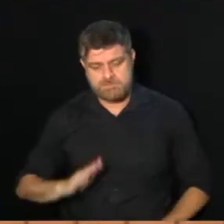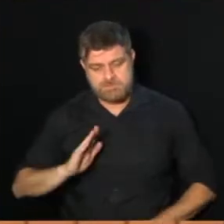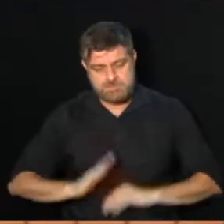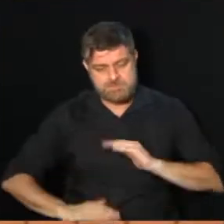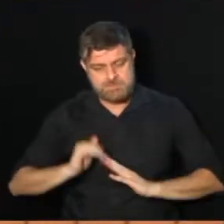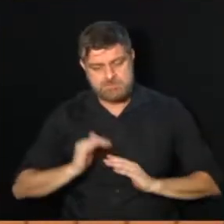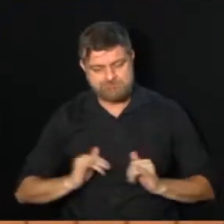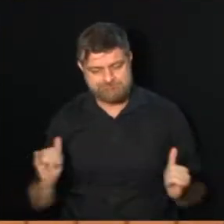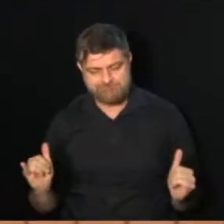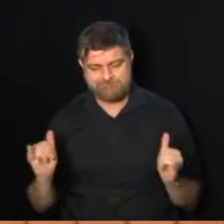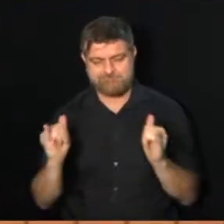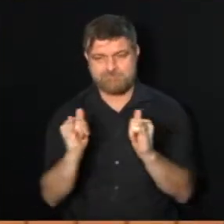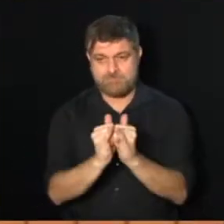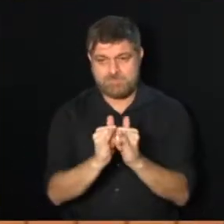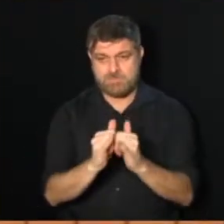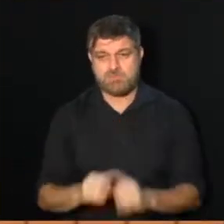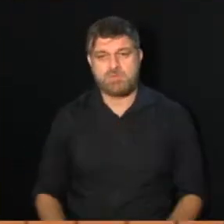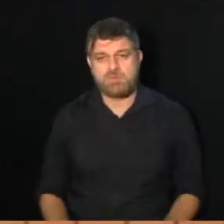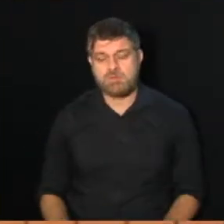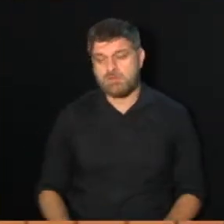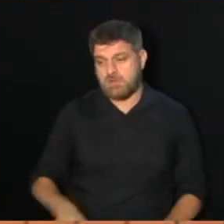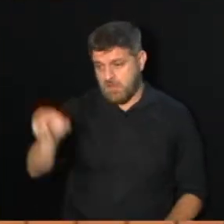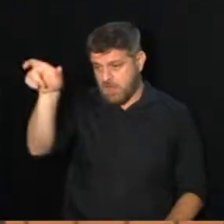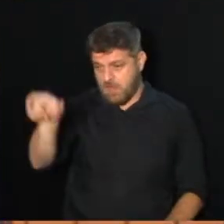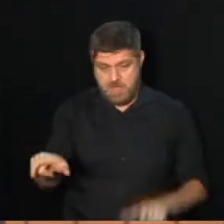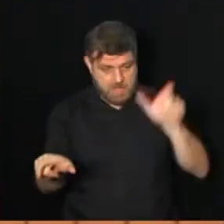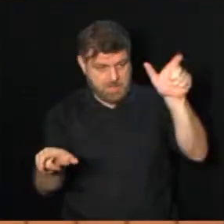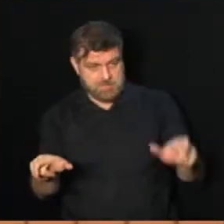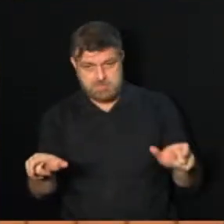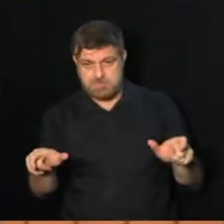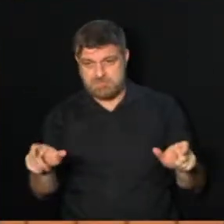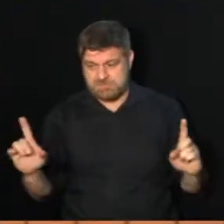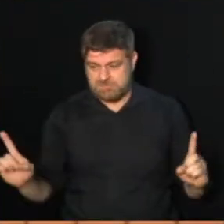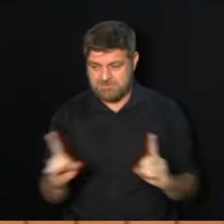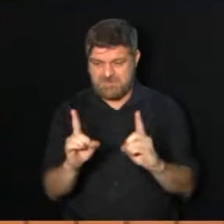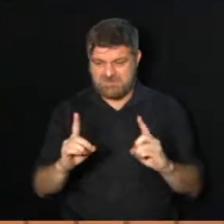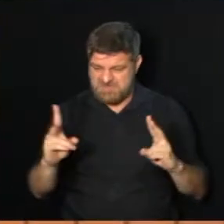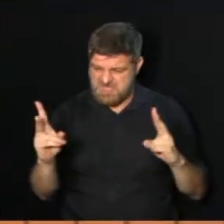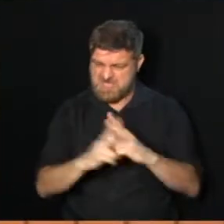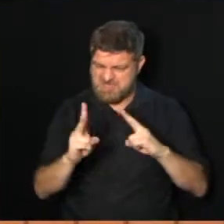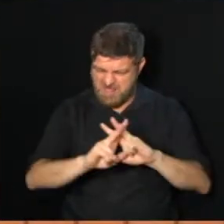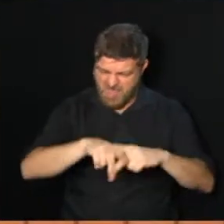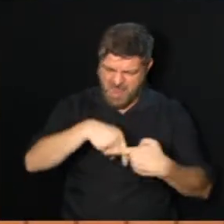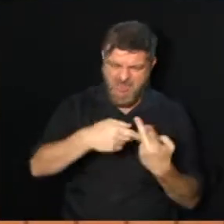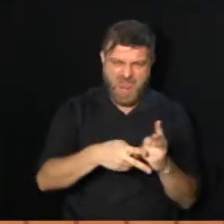faz com que as pessoas que eventualmente venham se envolver nesse tipo de